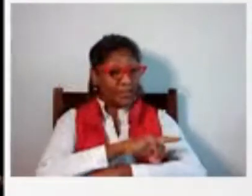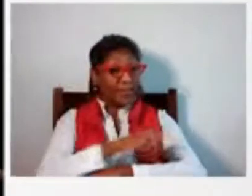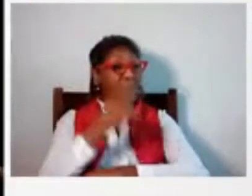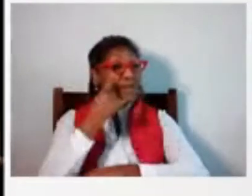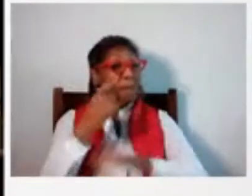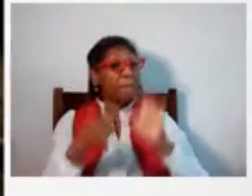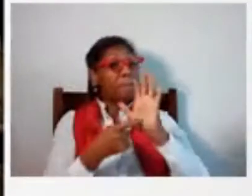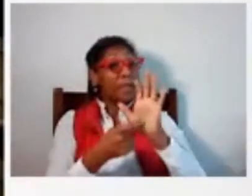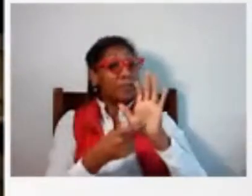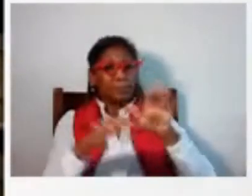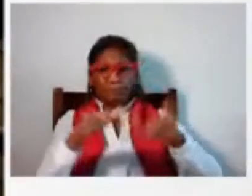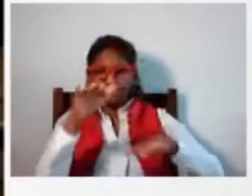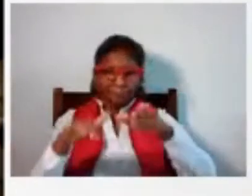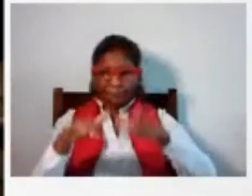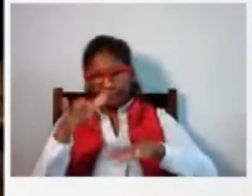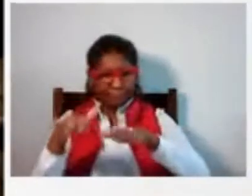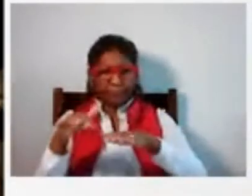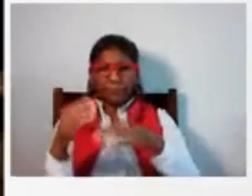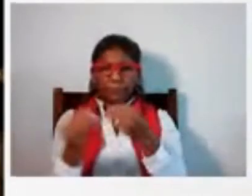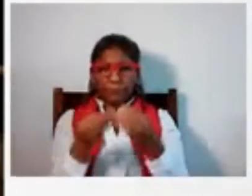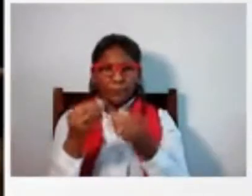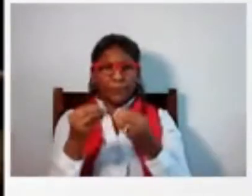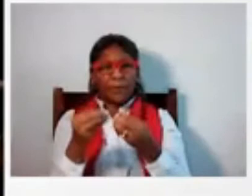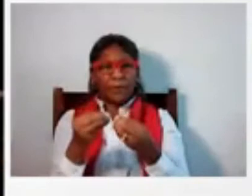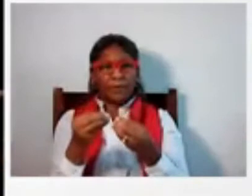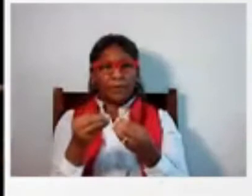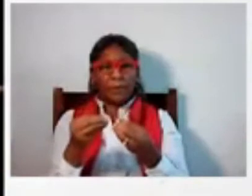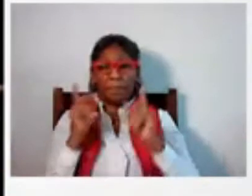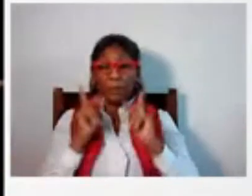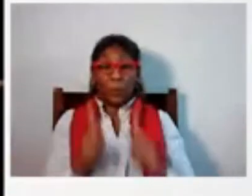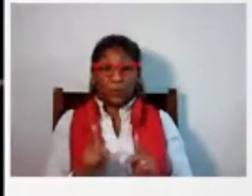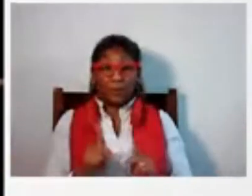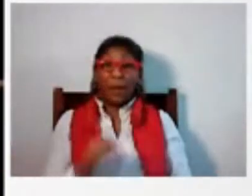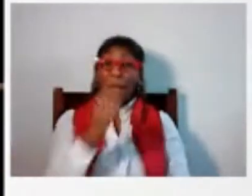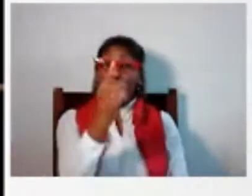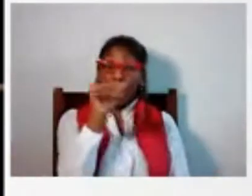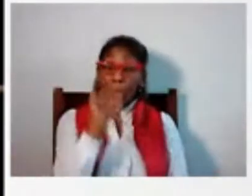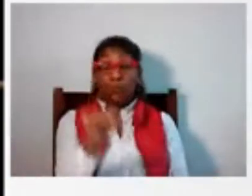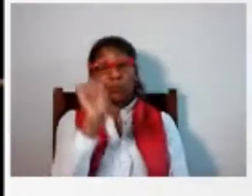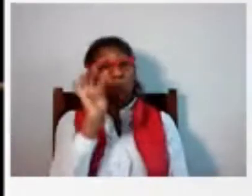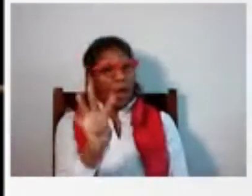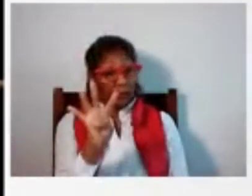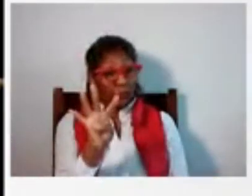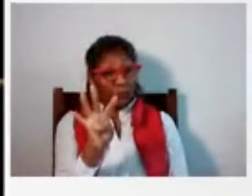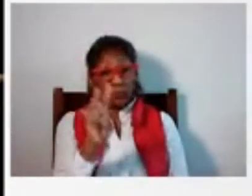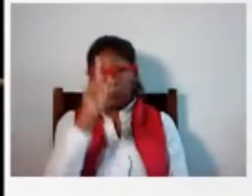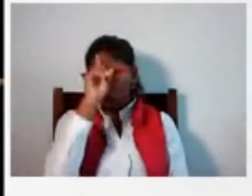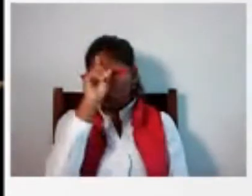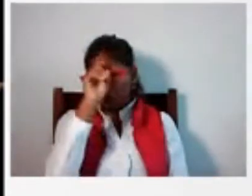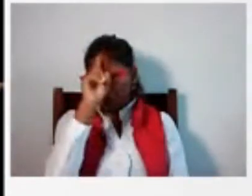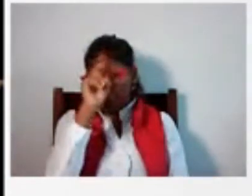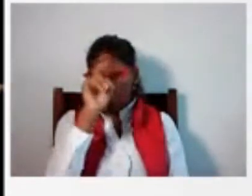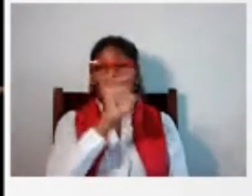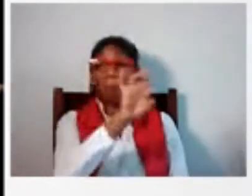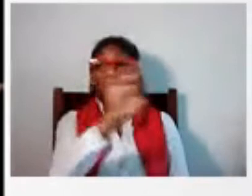mesma variação, só que aqui colocada para a proporção da população, era 1,4 hospitalização para cada